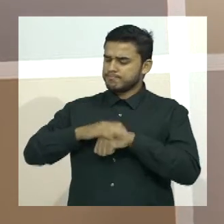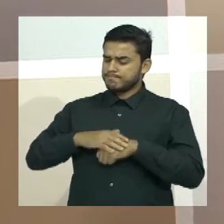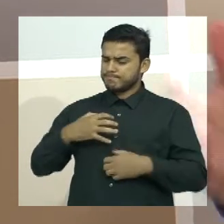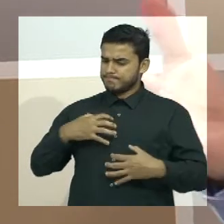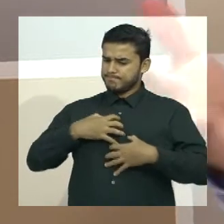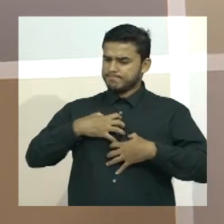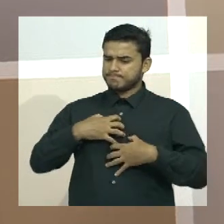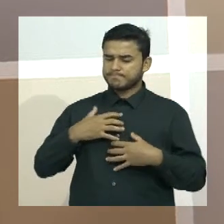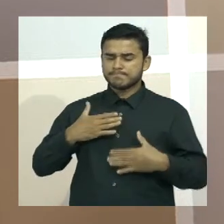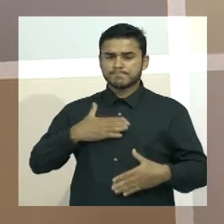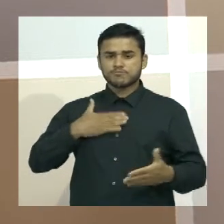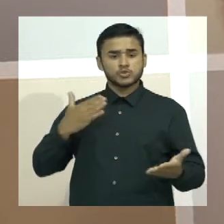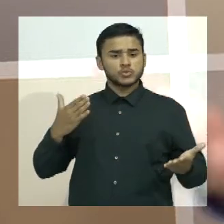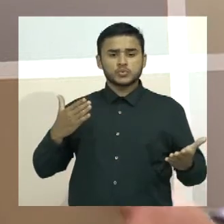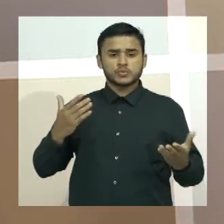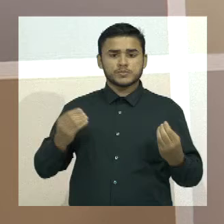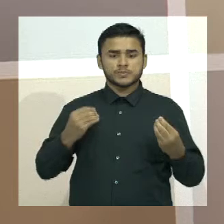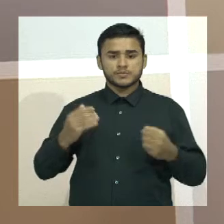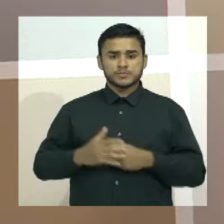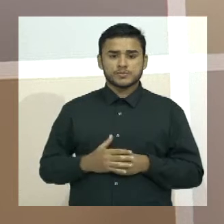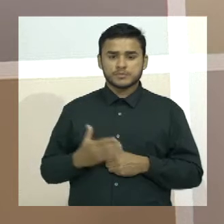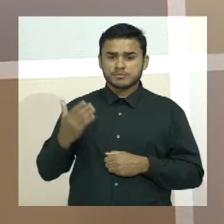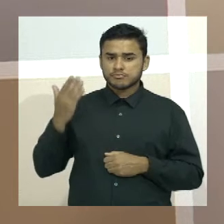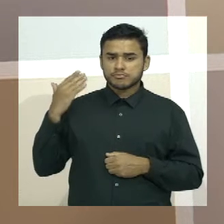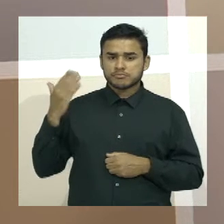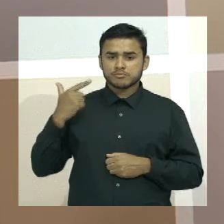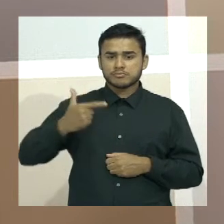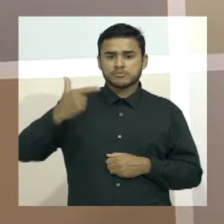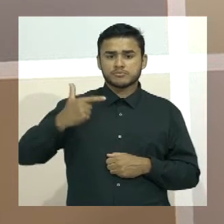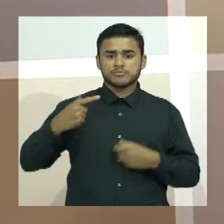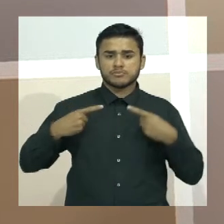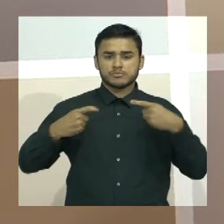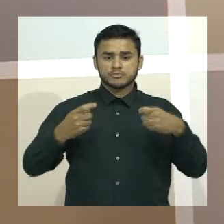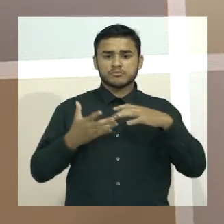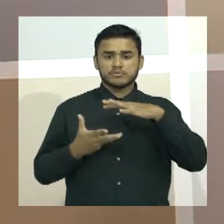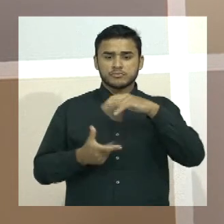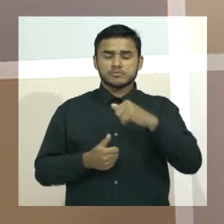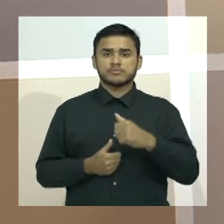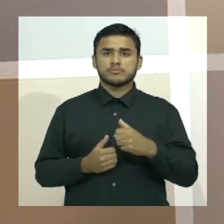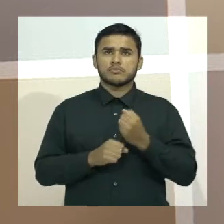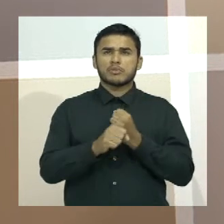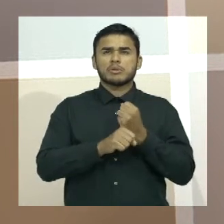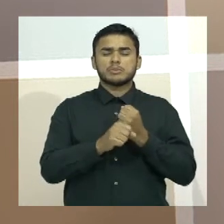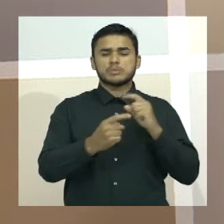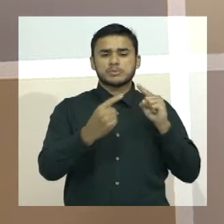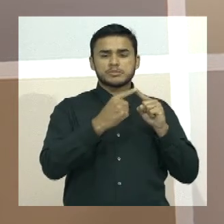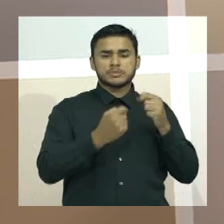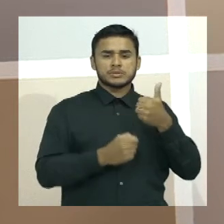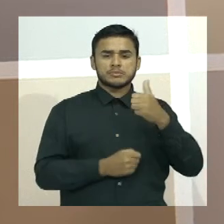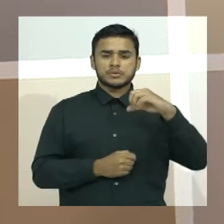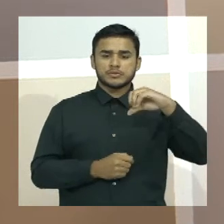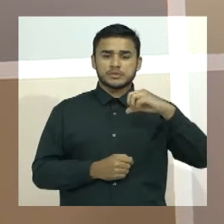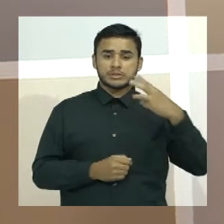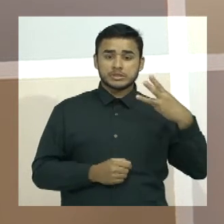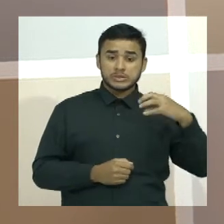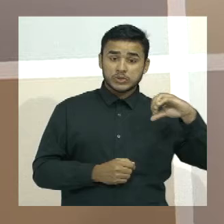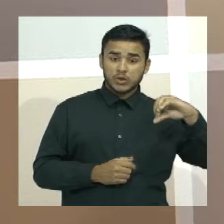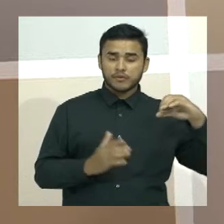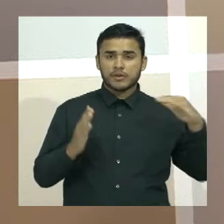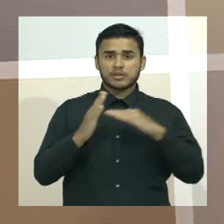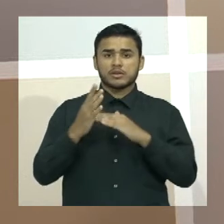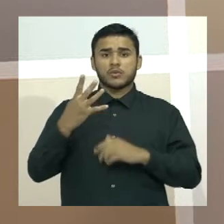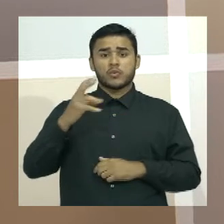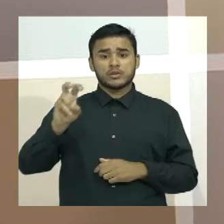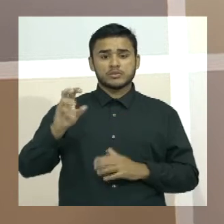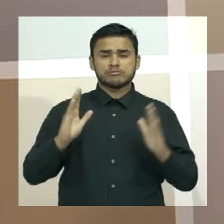né? A Segunda Guerra acabou um dia desse, de 39 a 45, e o que foi feito naqueles